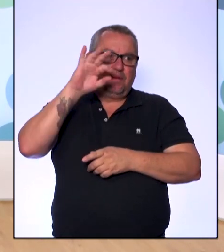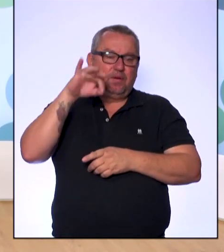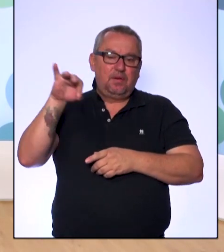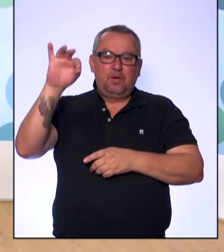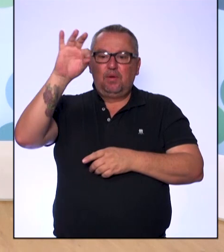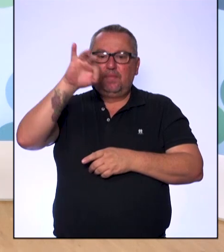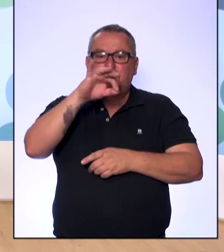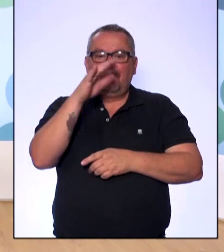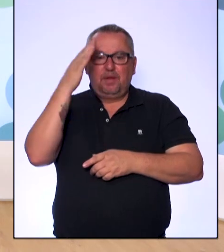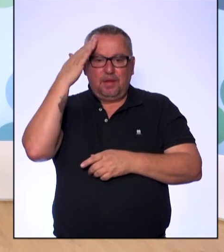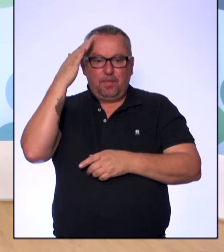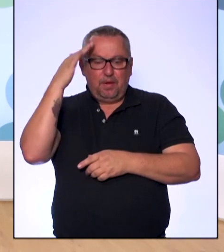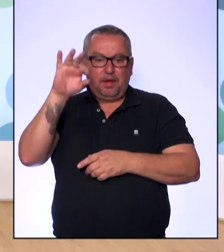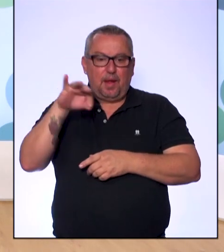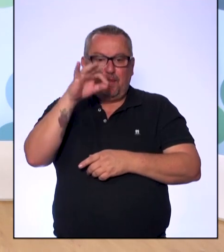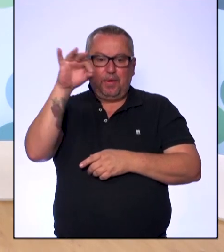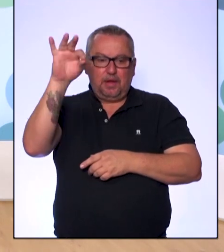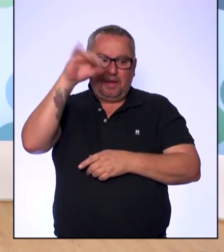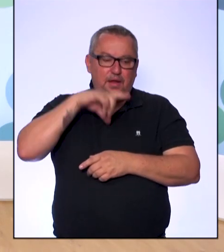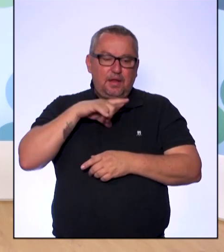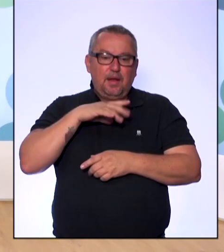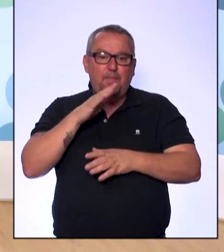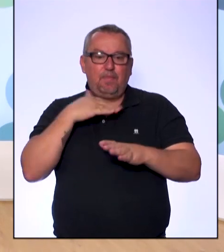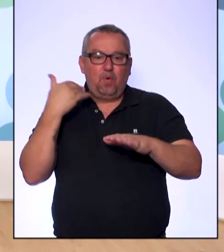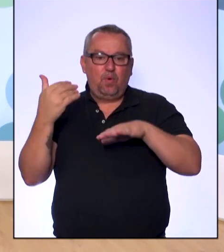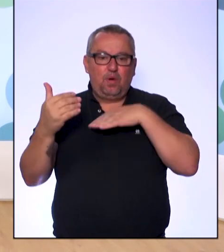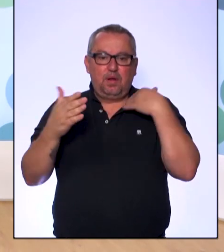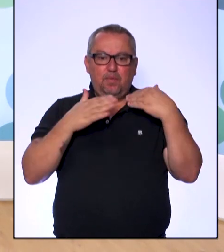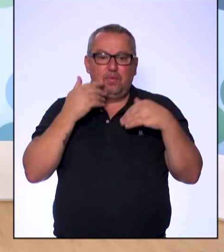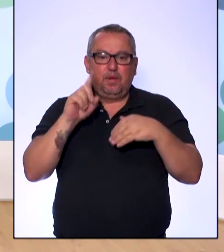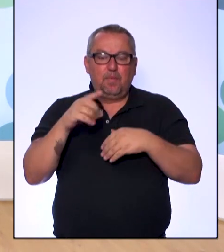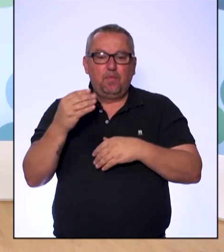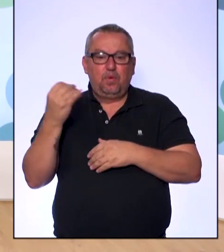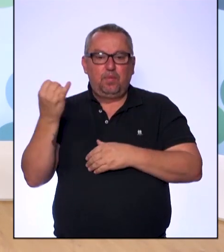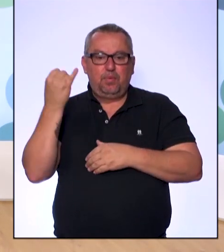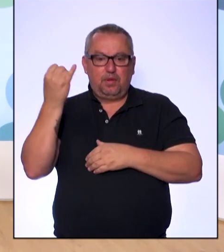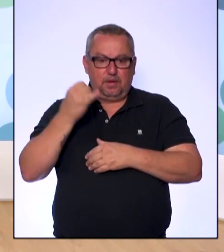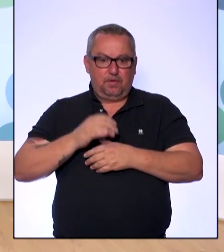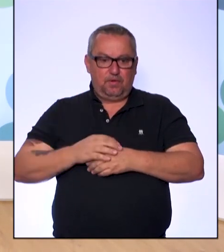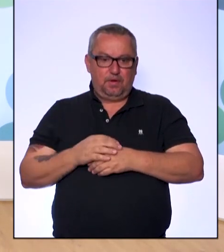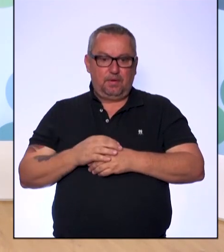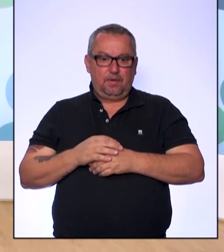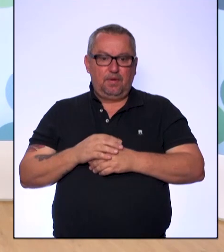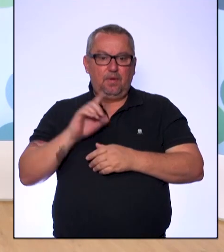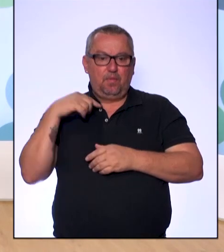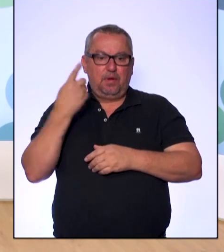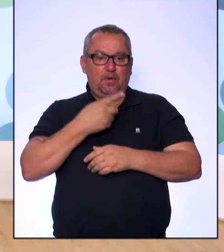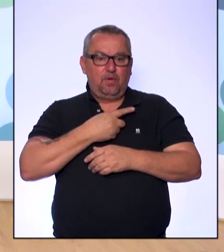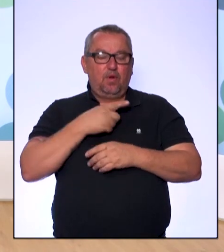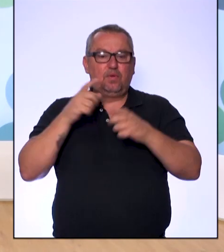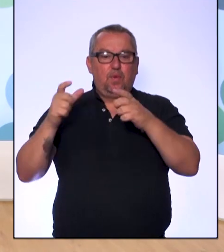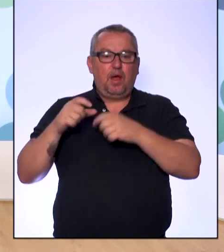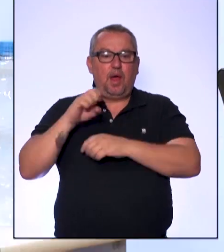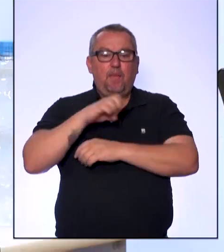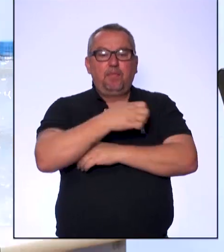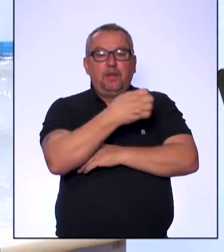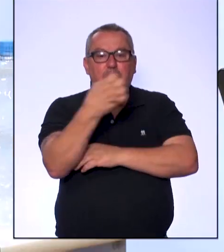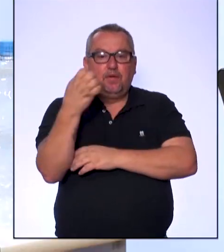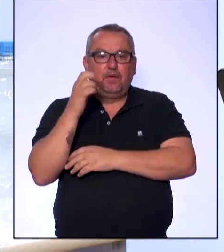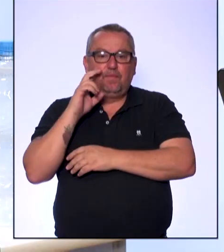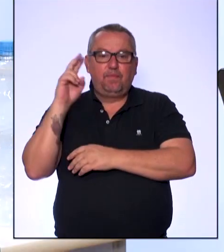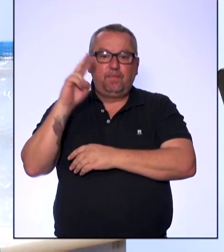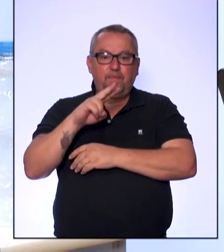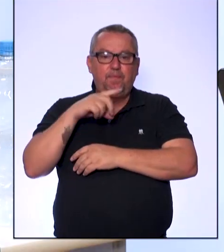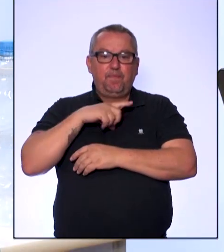tristeza as abelhas estarem em extinção, porque elas são muito importantes para o nosso ecossistema, Perfeito. para o nosso ambiente. Vocês observaram